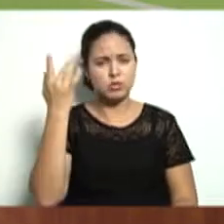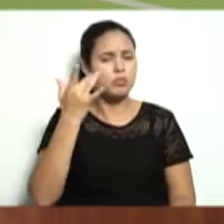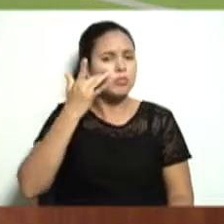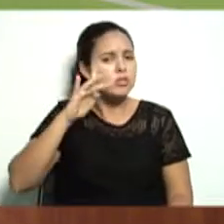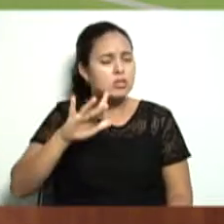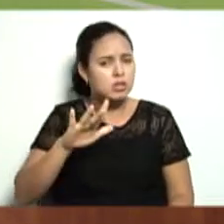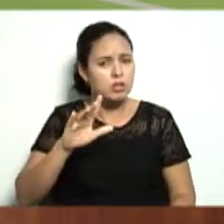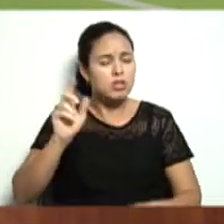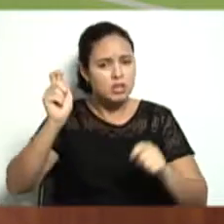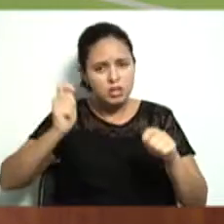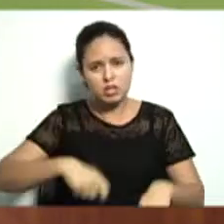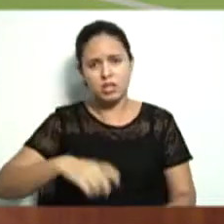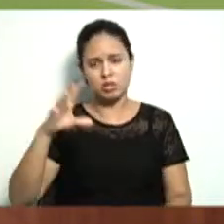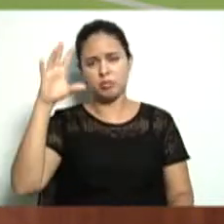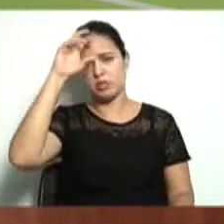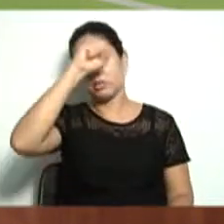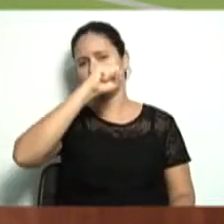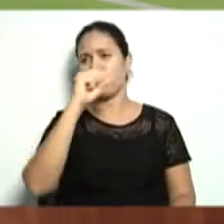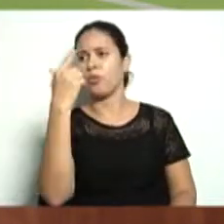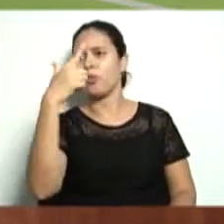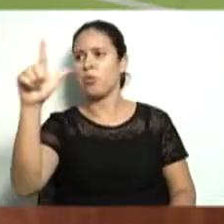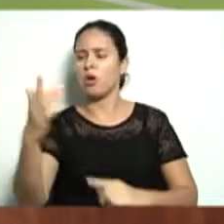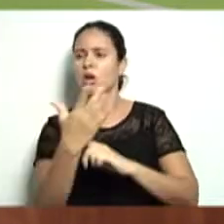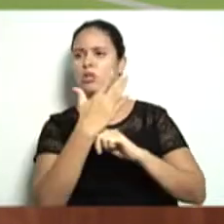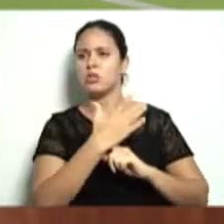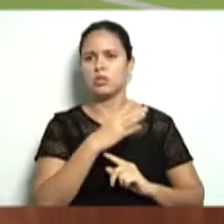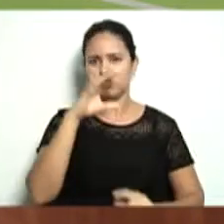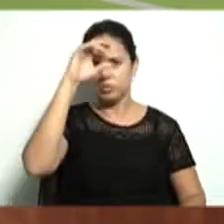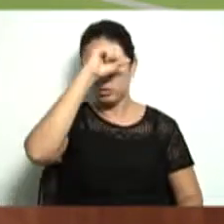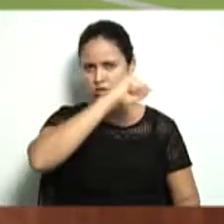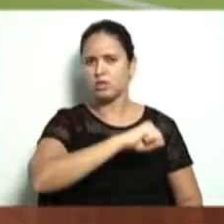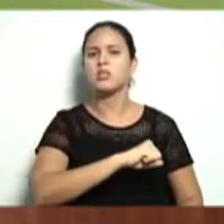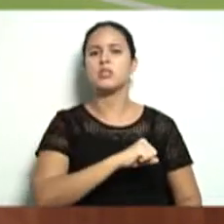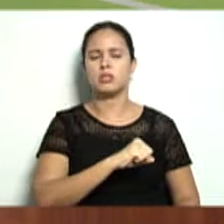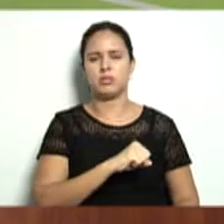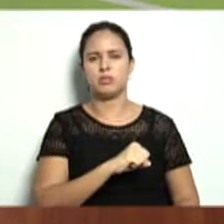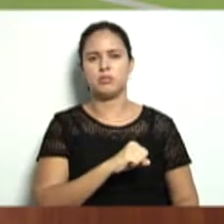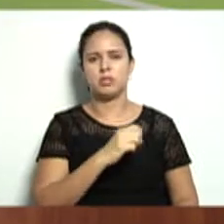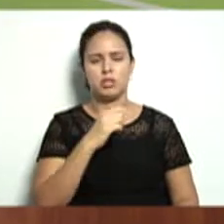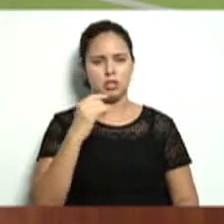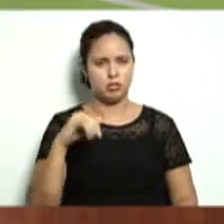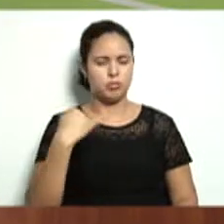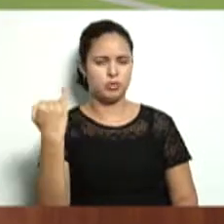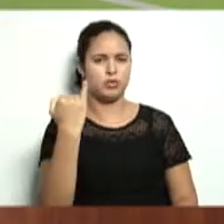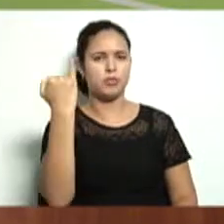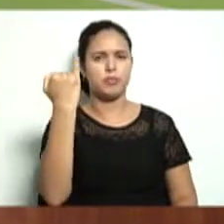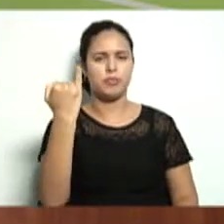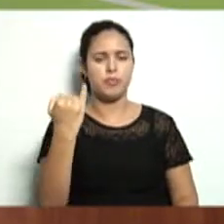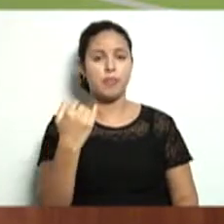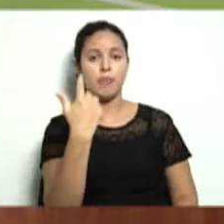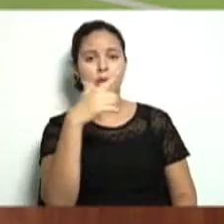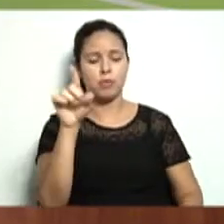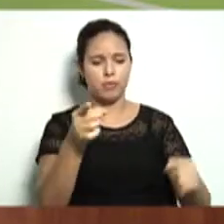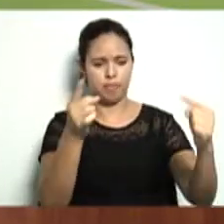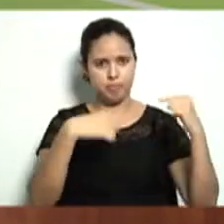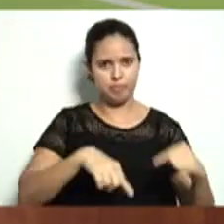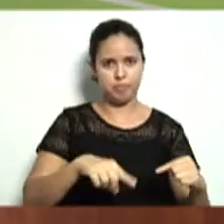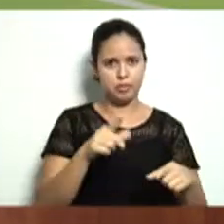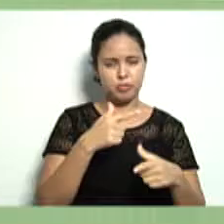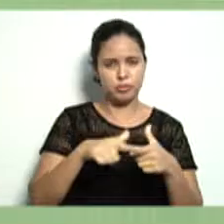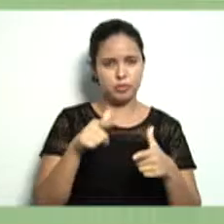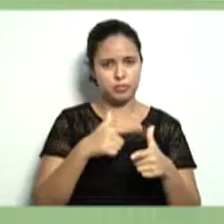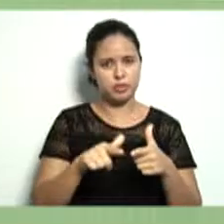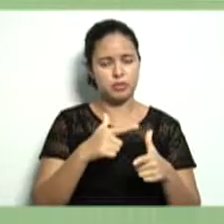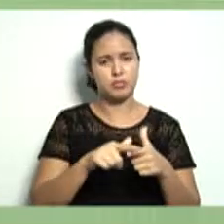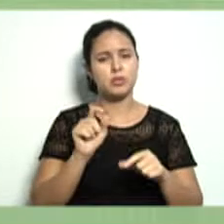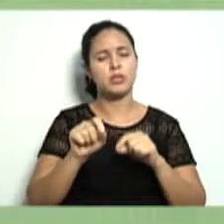com outras pessoas. Então, trazer essa assessoria externa seria o ideal. Outra problemática que a gente vê é a